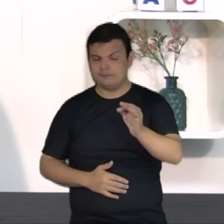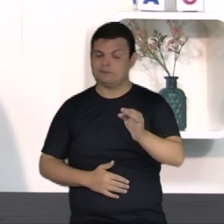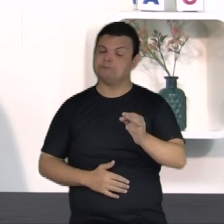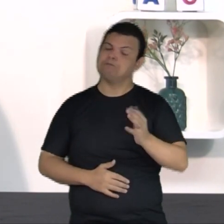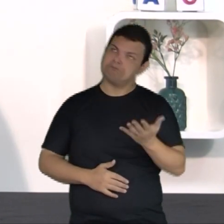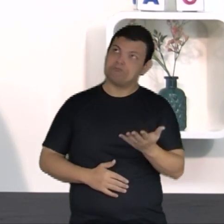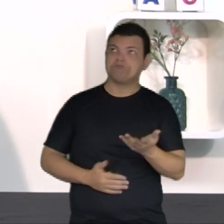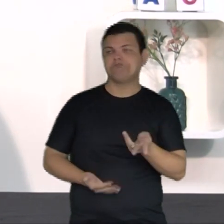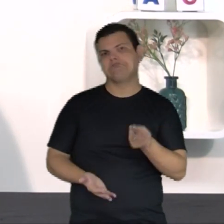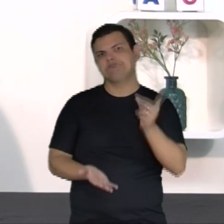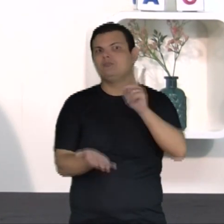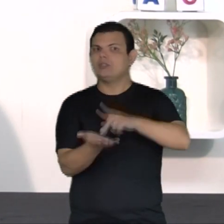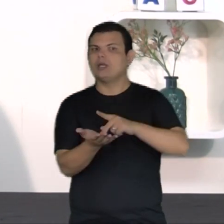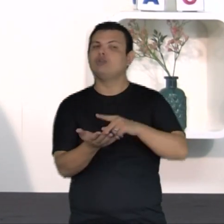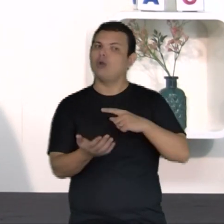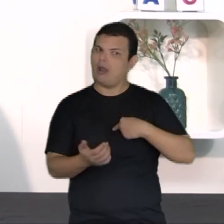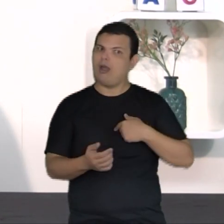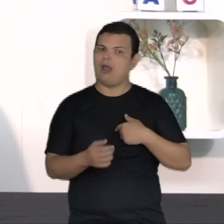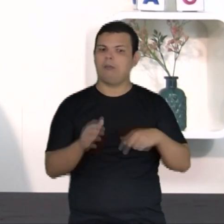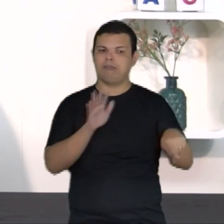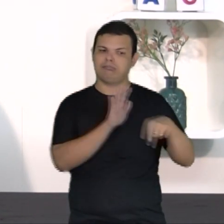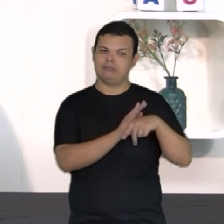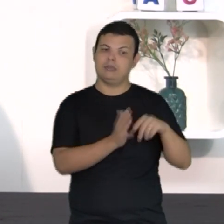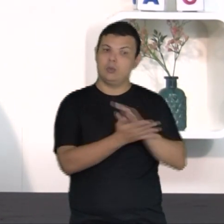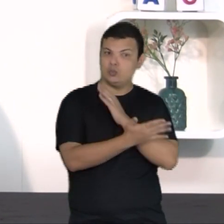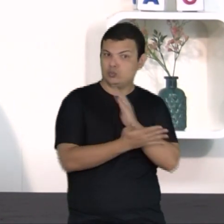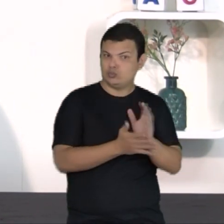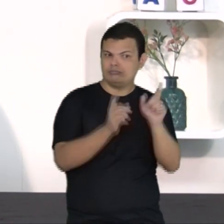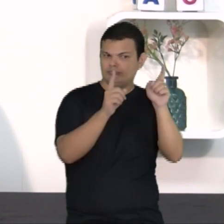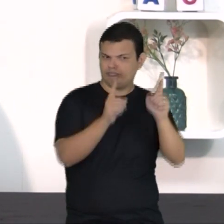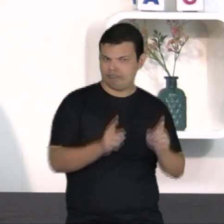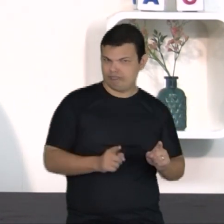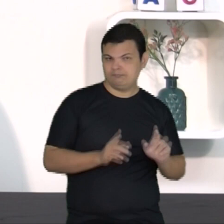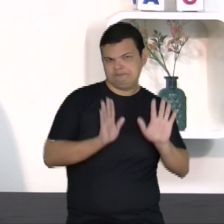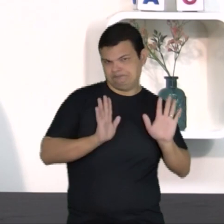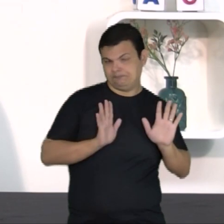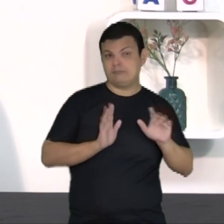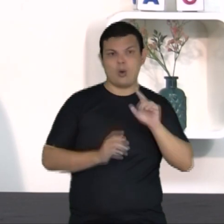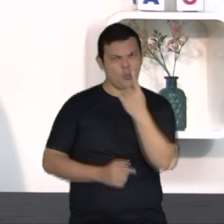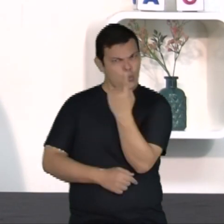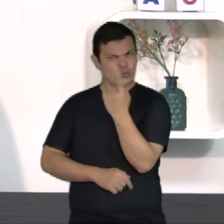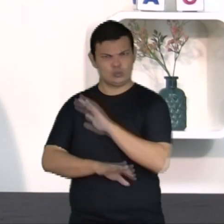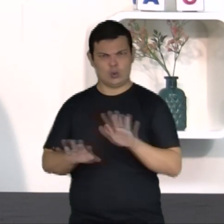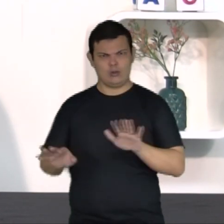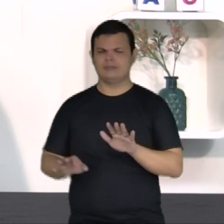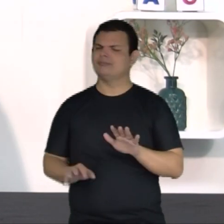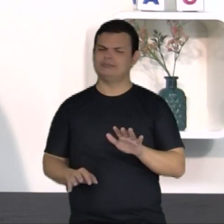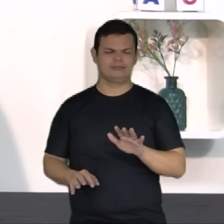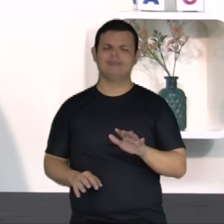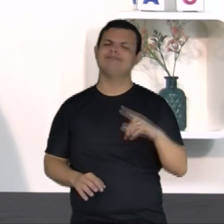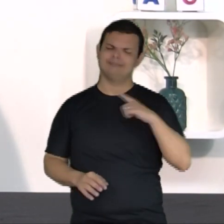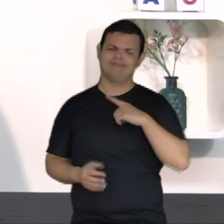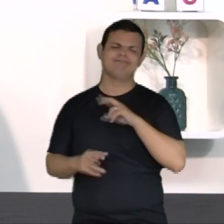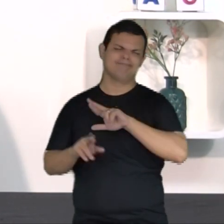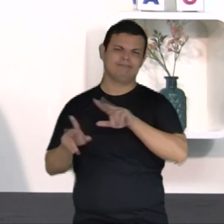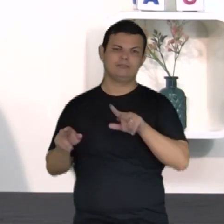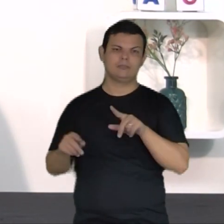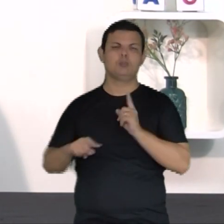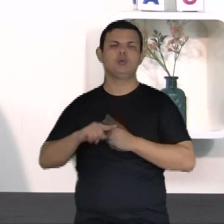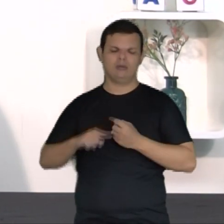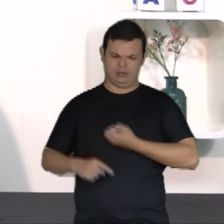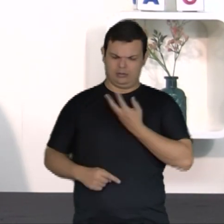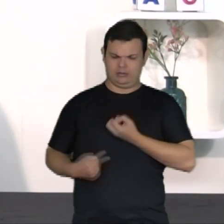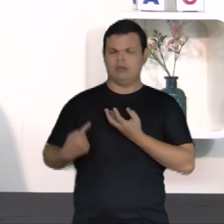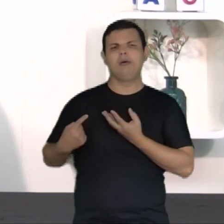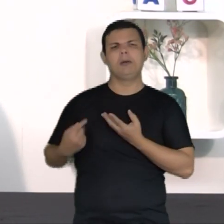De fato, esse é um estilo poético, mas não é o único que existe. Isso inclusive porque o principal intuito da